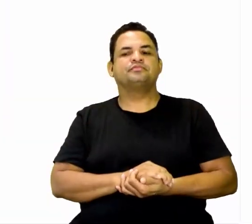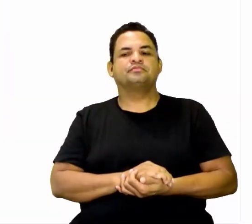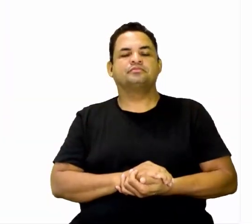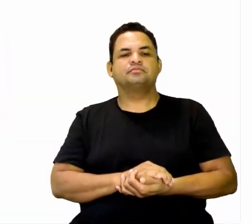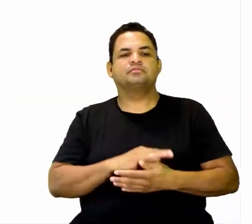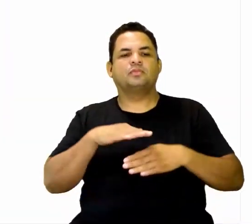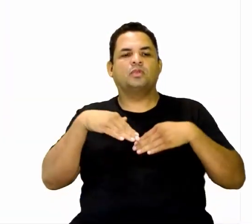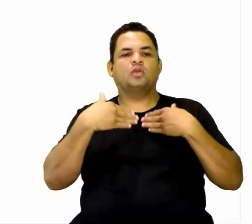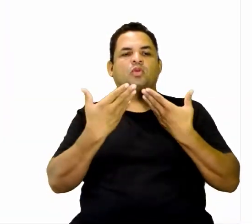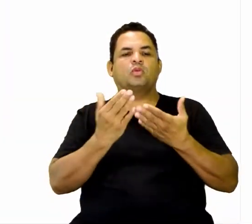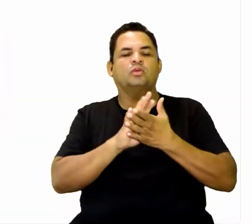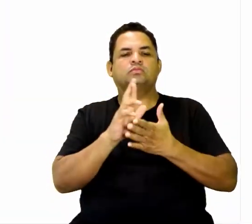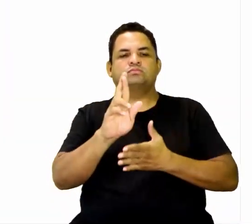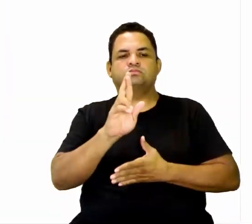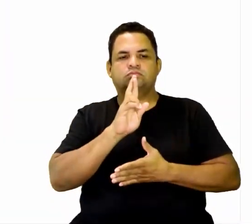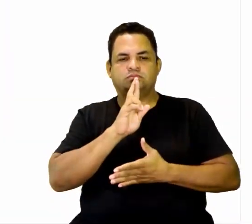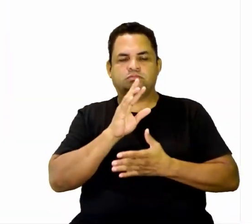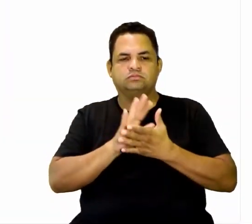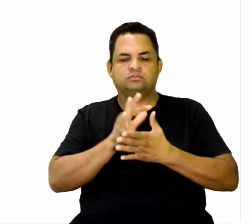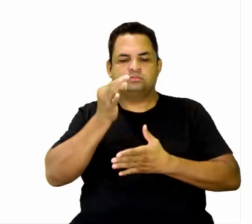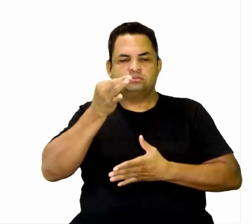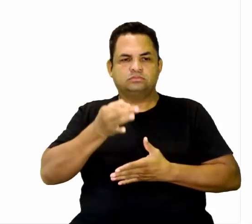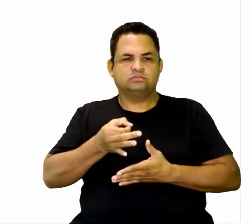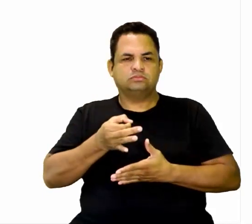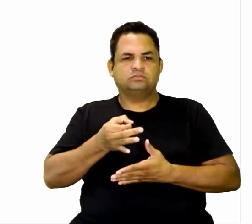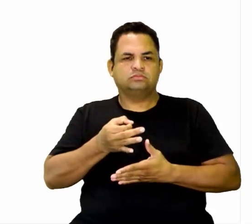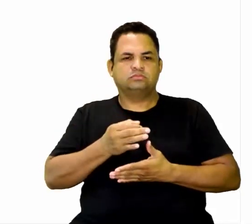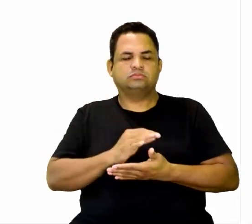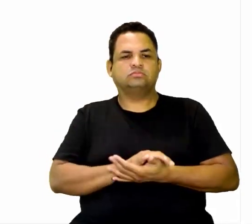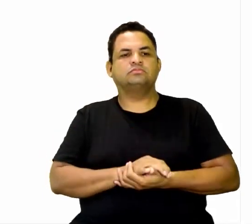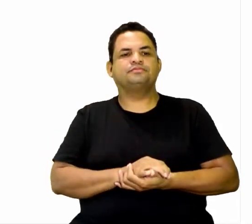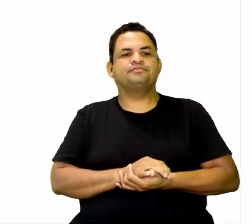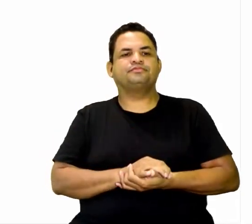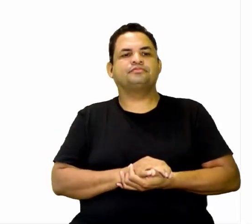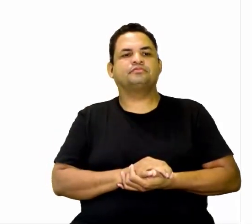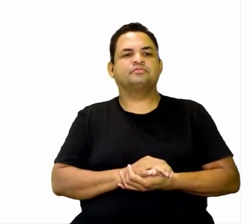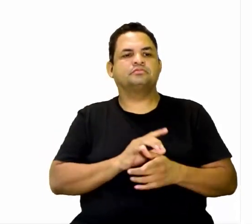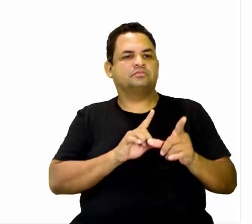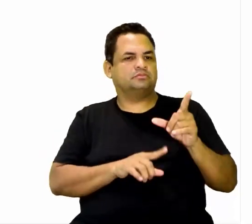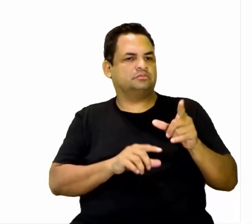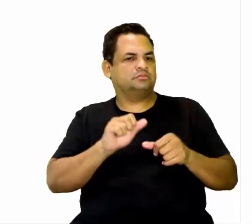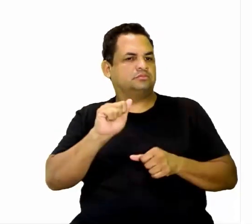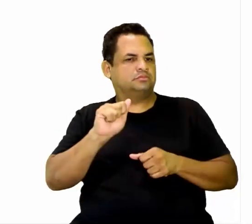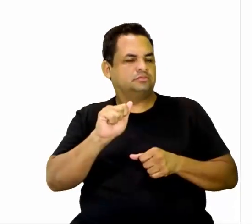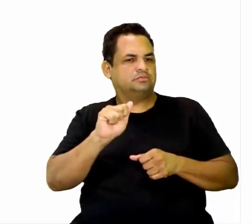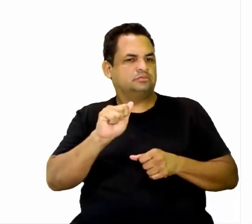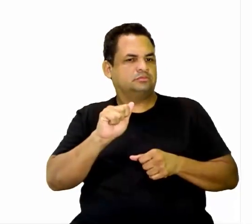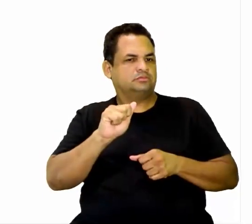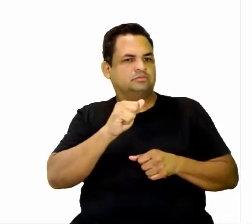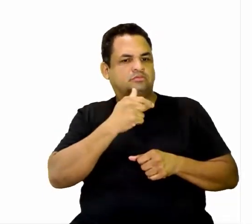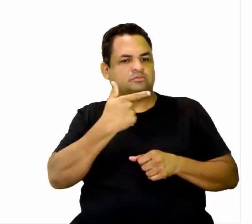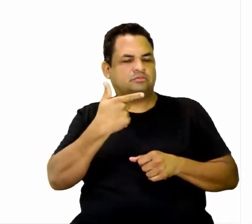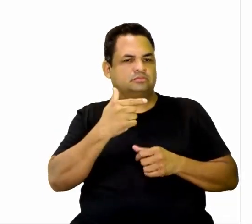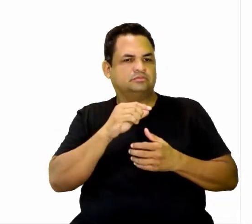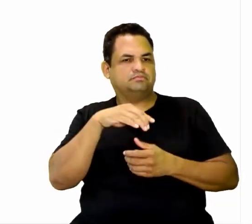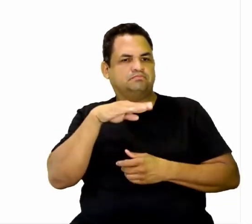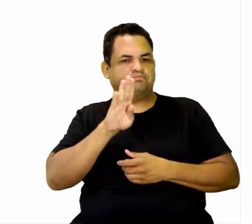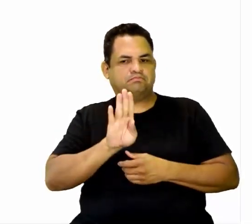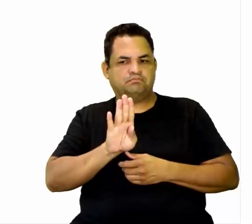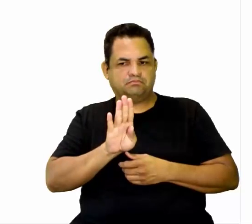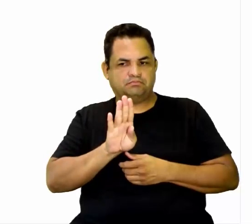qual a resposta correta? Será que é a letra A? Será que é a